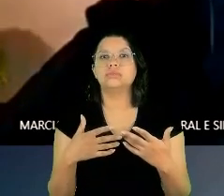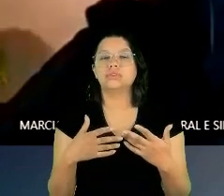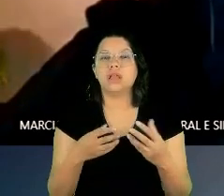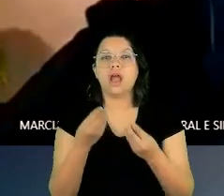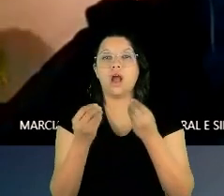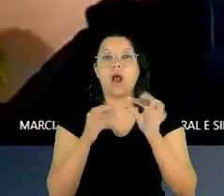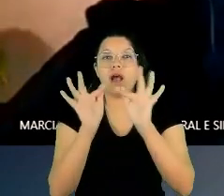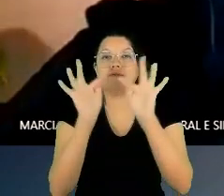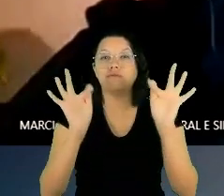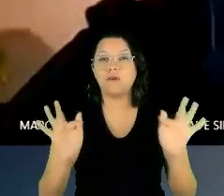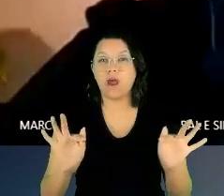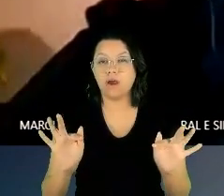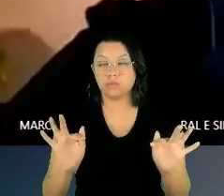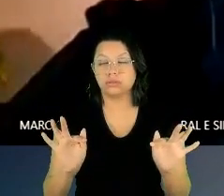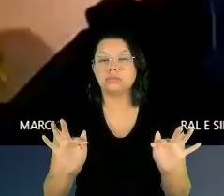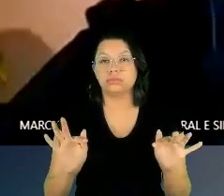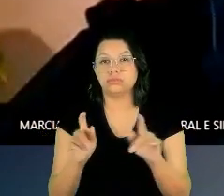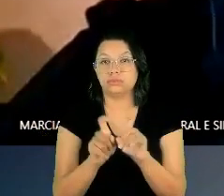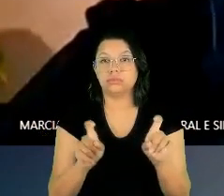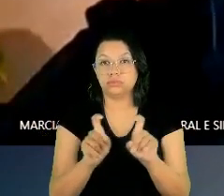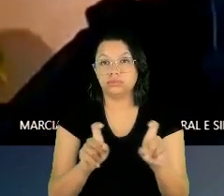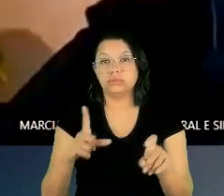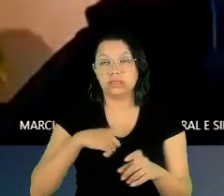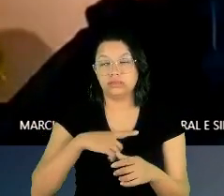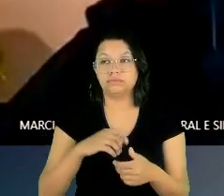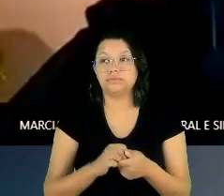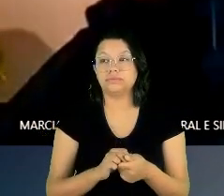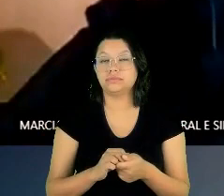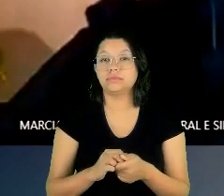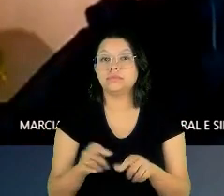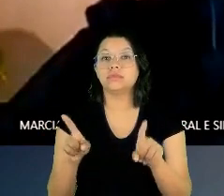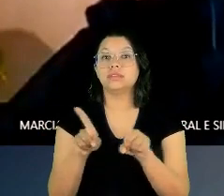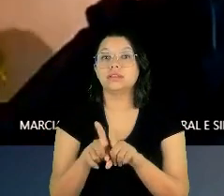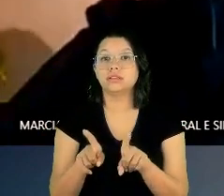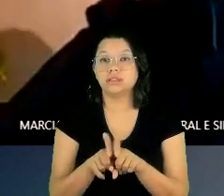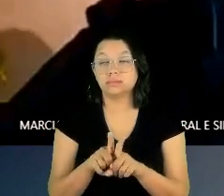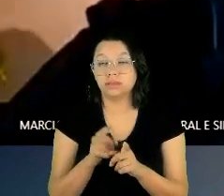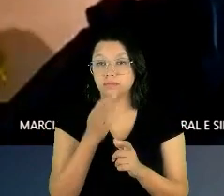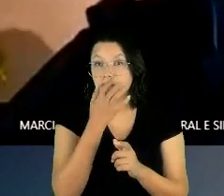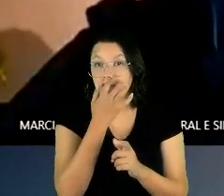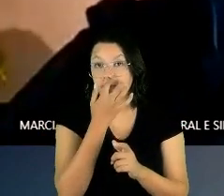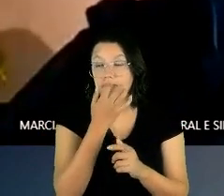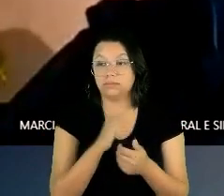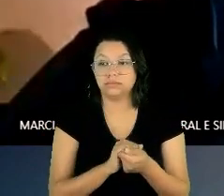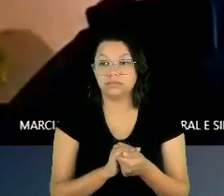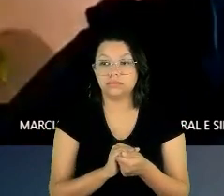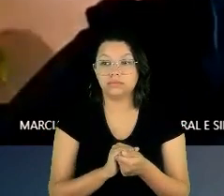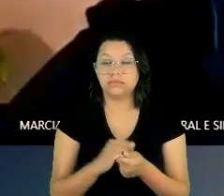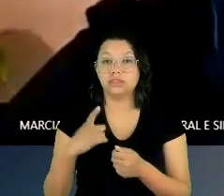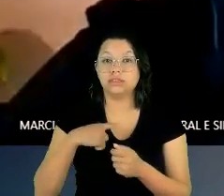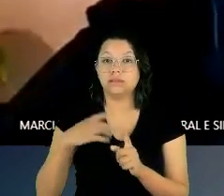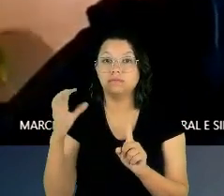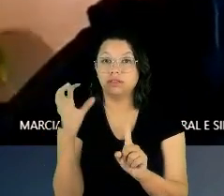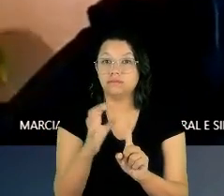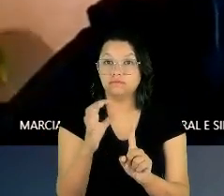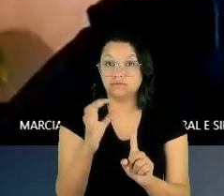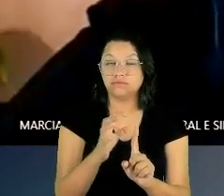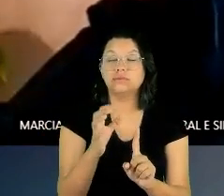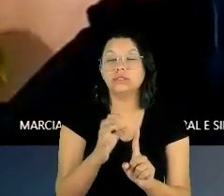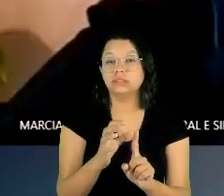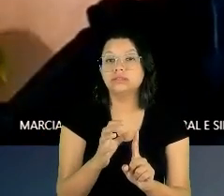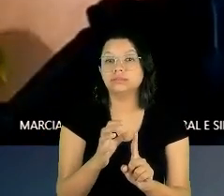arquitetura que os computadores devem ter, enfim. E ele também bebeu muito, além de ter